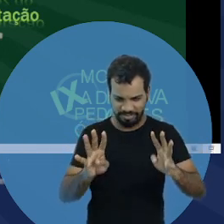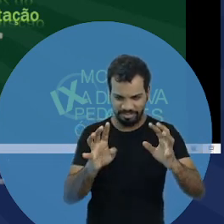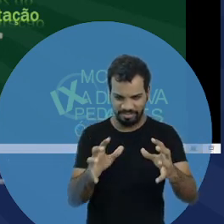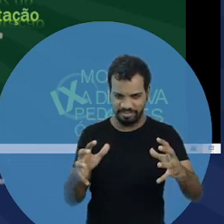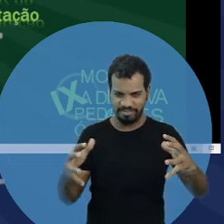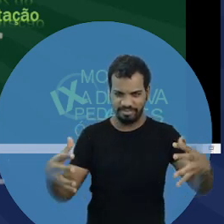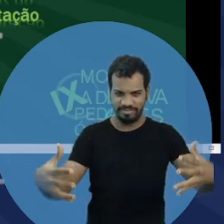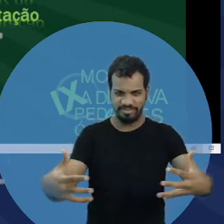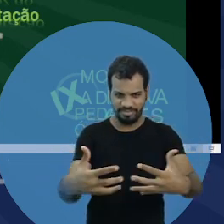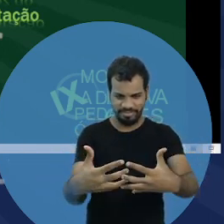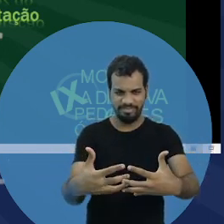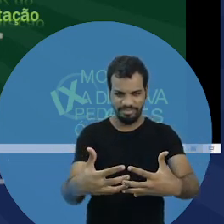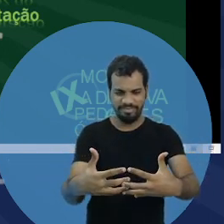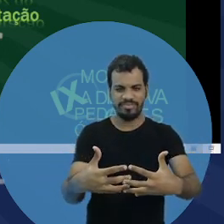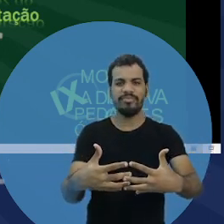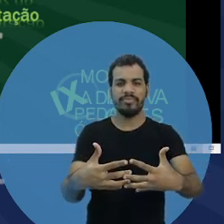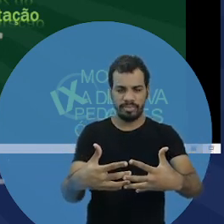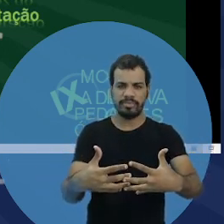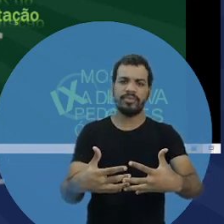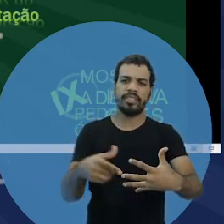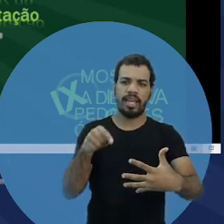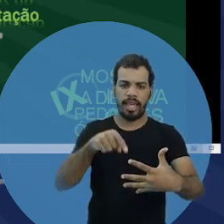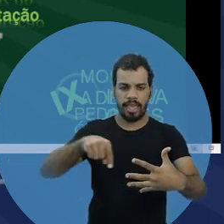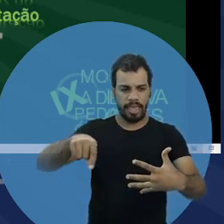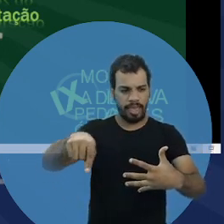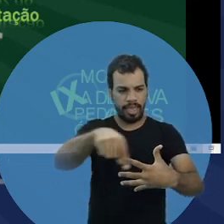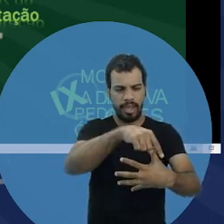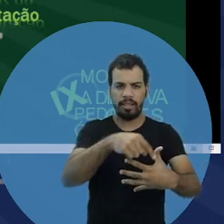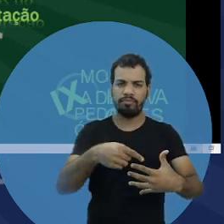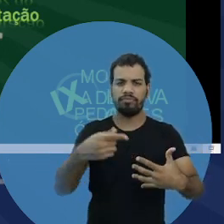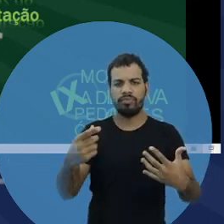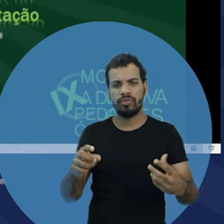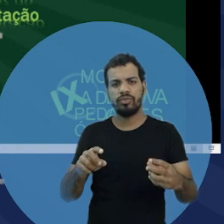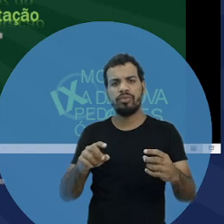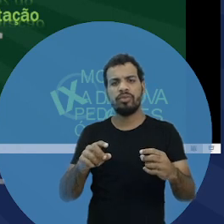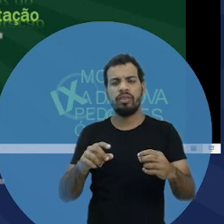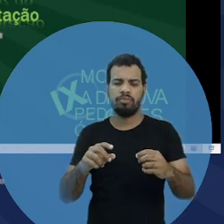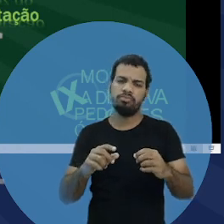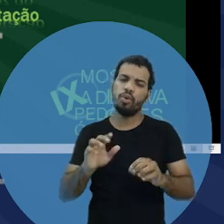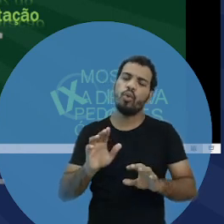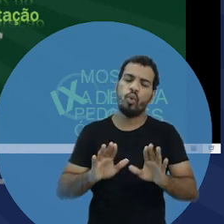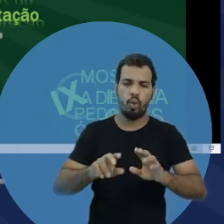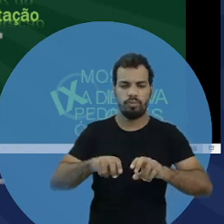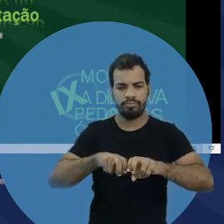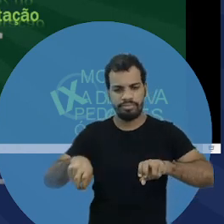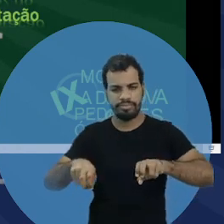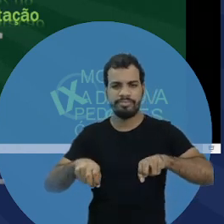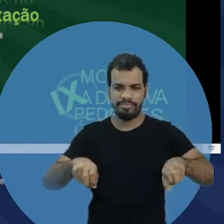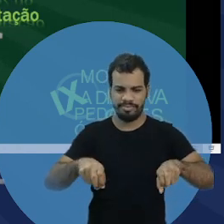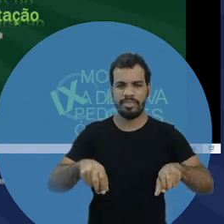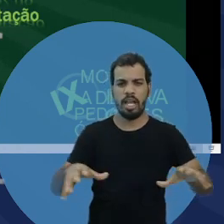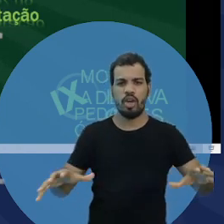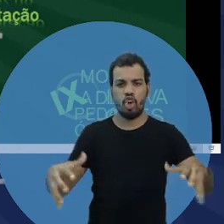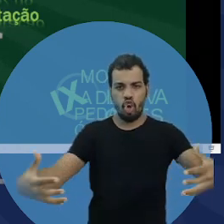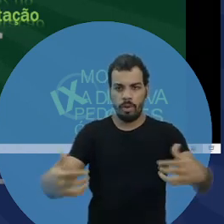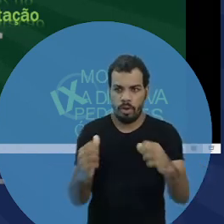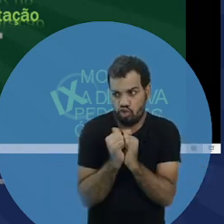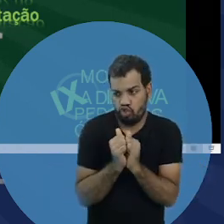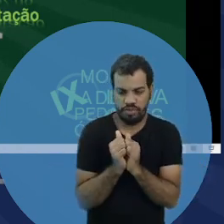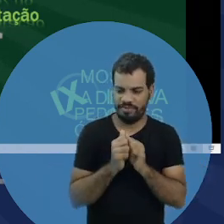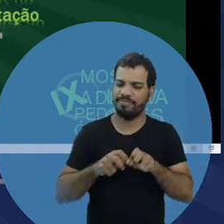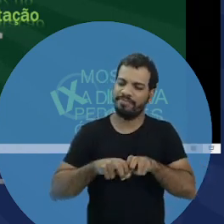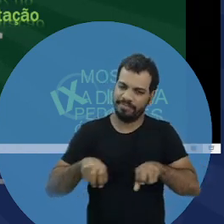tomando as medidas, né, de proteção contra a Covid, e a gente fez o distanciamento. A gente organizou